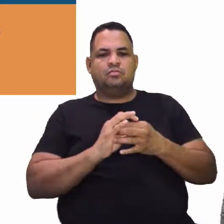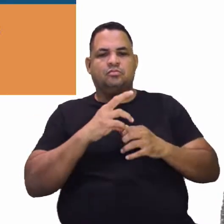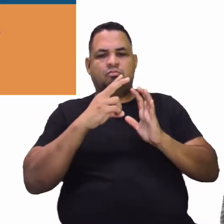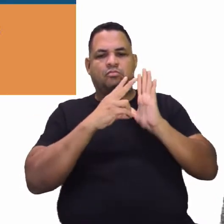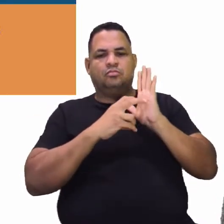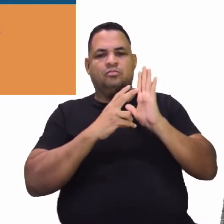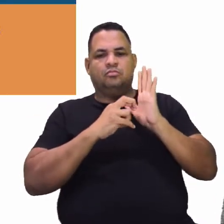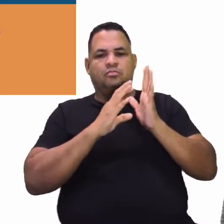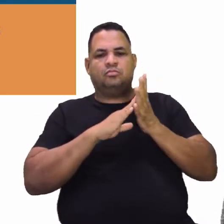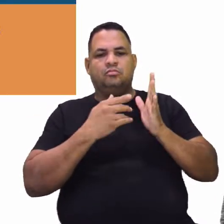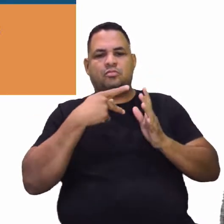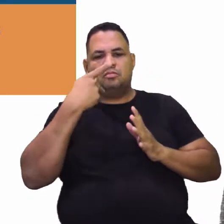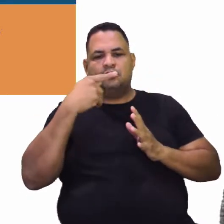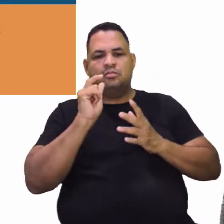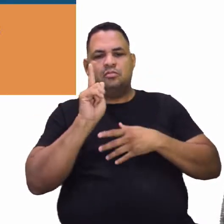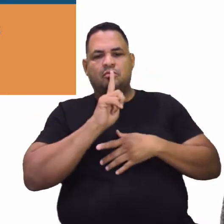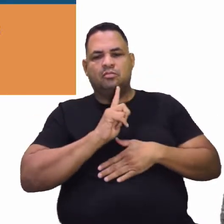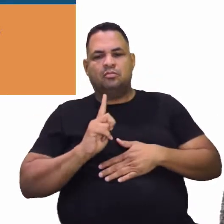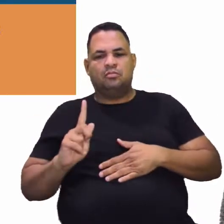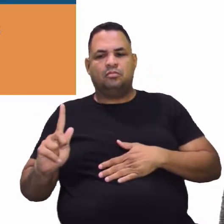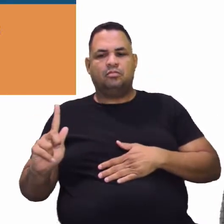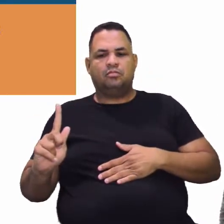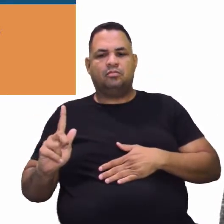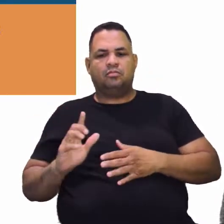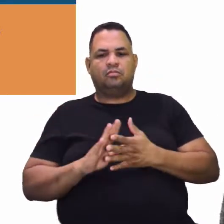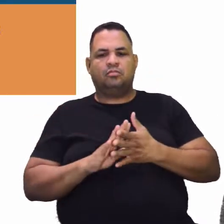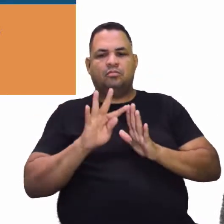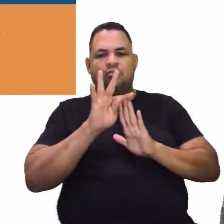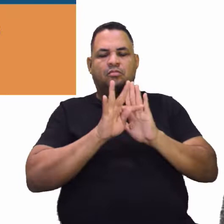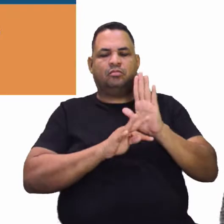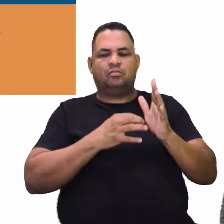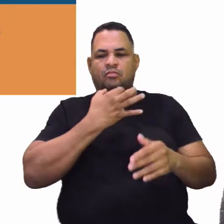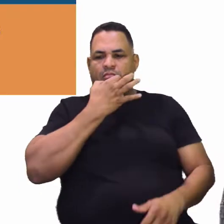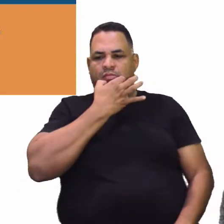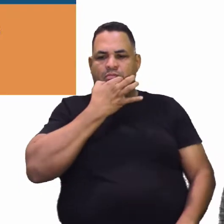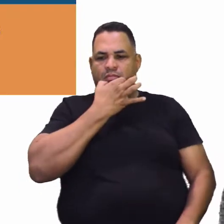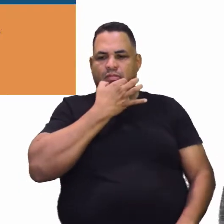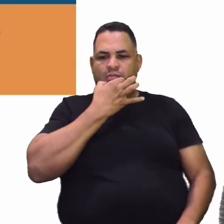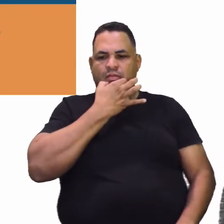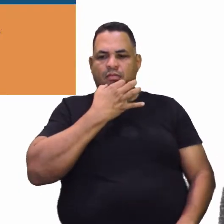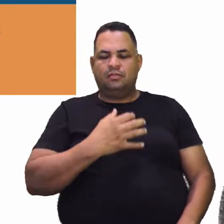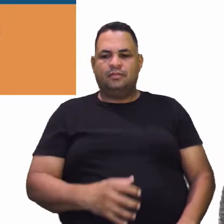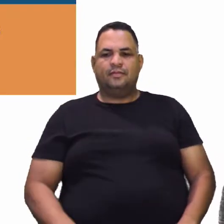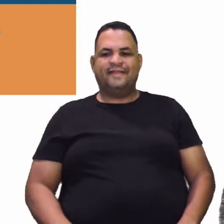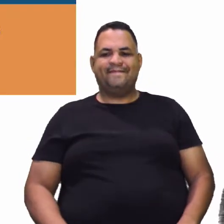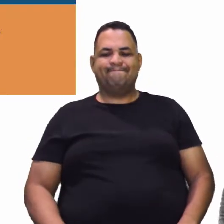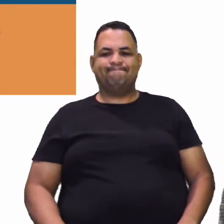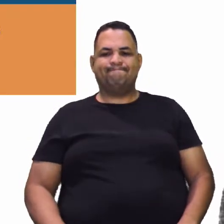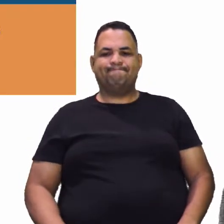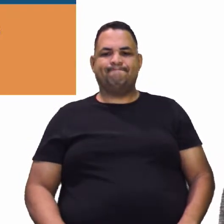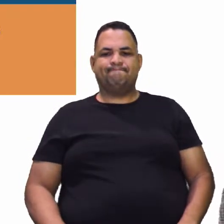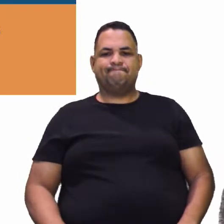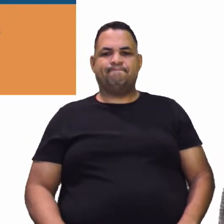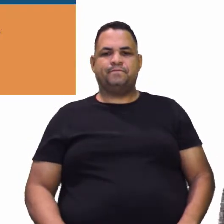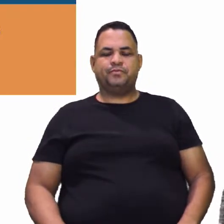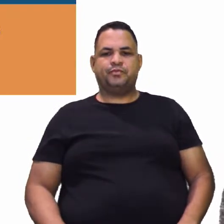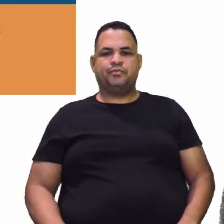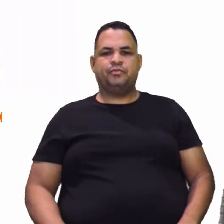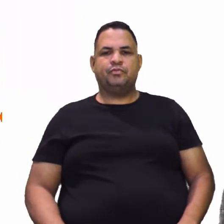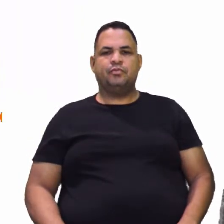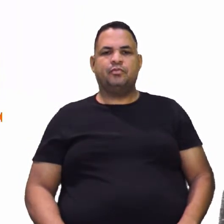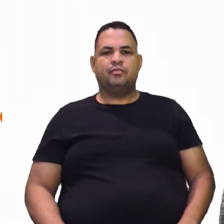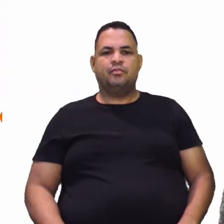associar vocabulários e expressões gramaticais de um texto in English. Let's